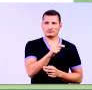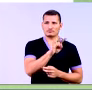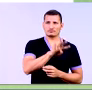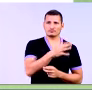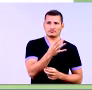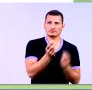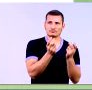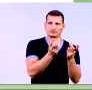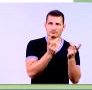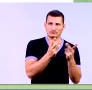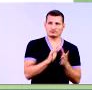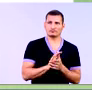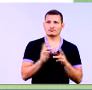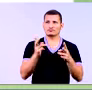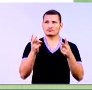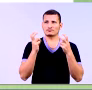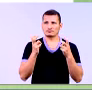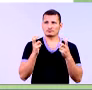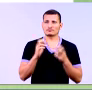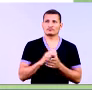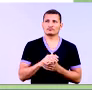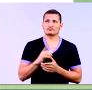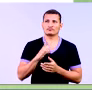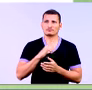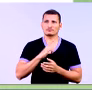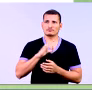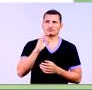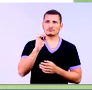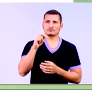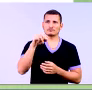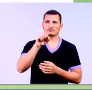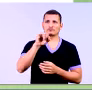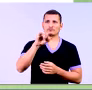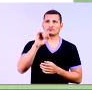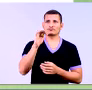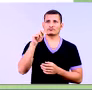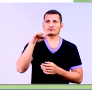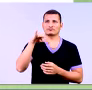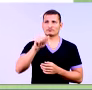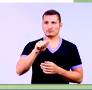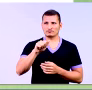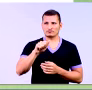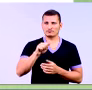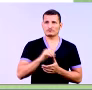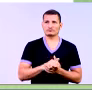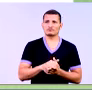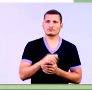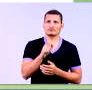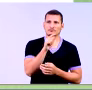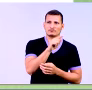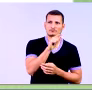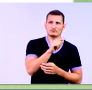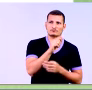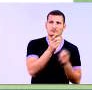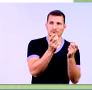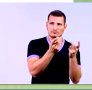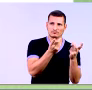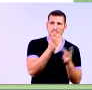venda. Então, perceba que nós temos uma situação de consistência aqui na tabela de produto, e uma situação de consistência na tabela